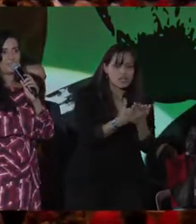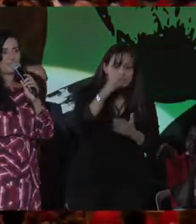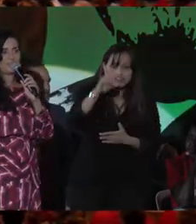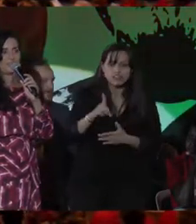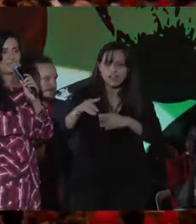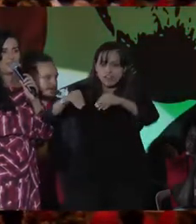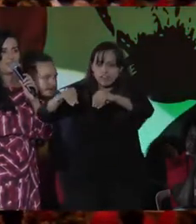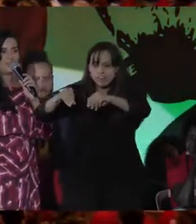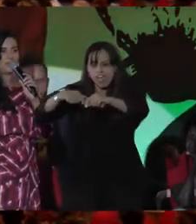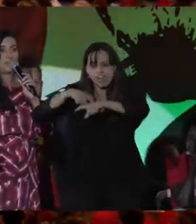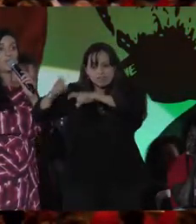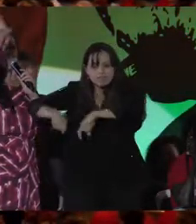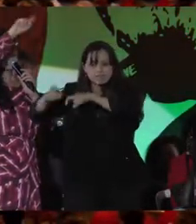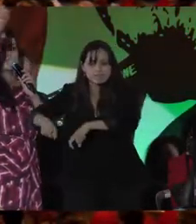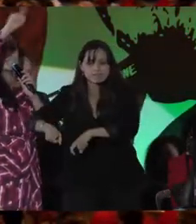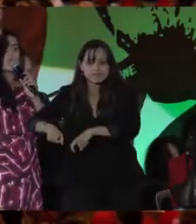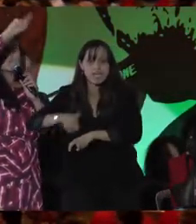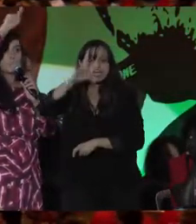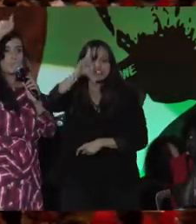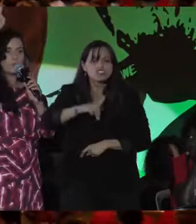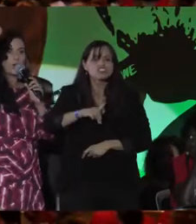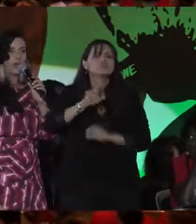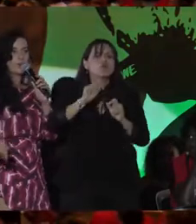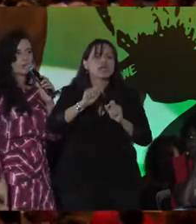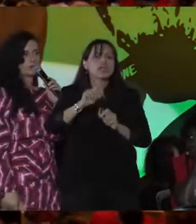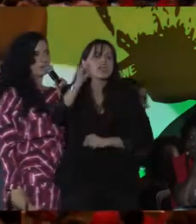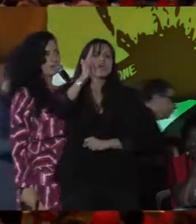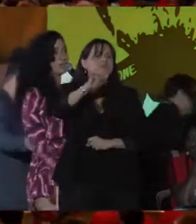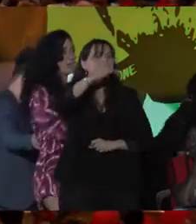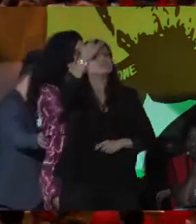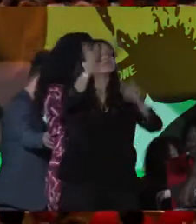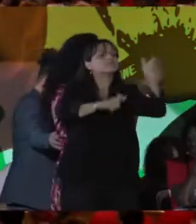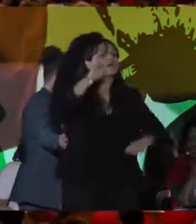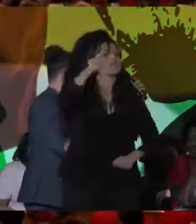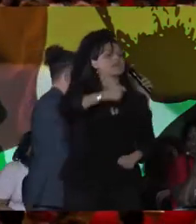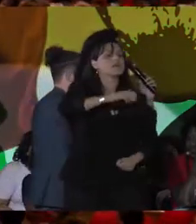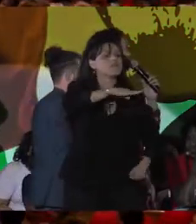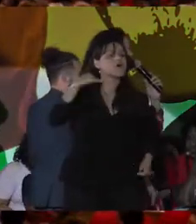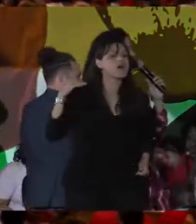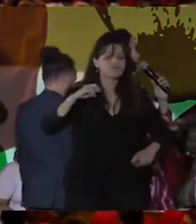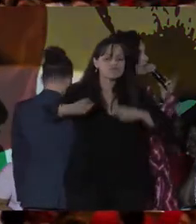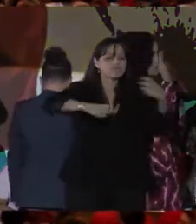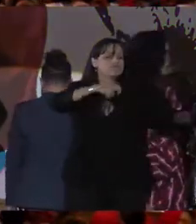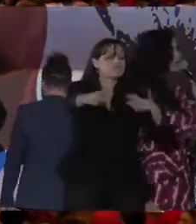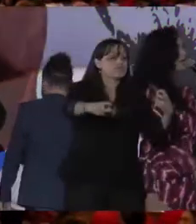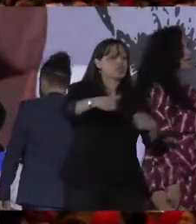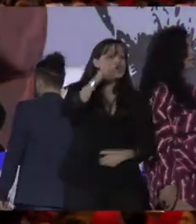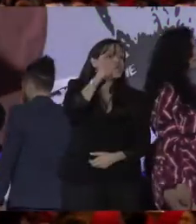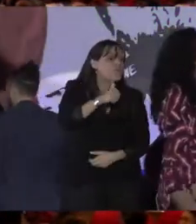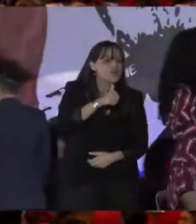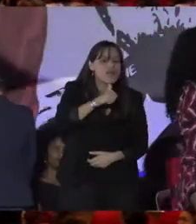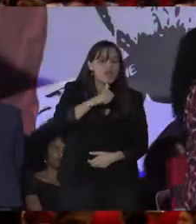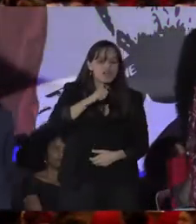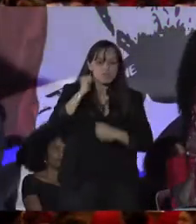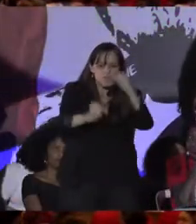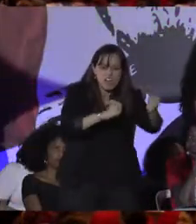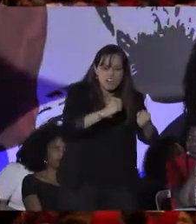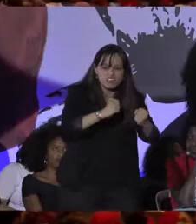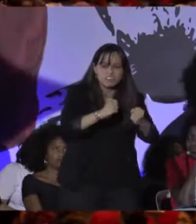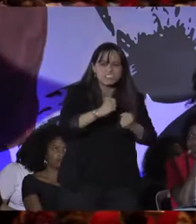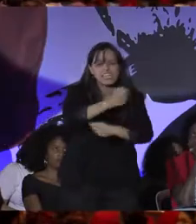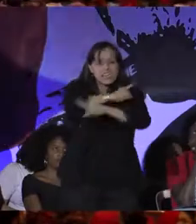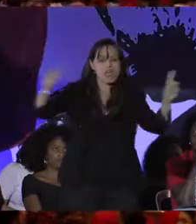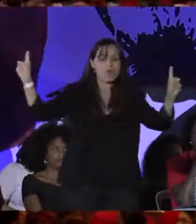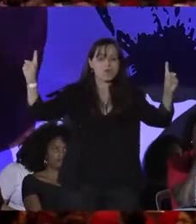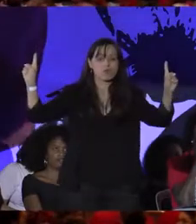terra, pelo não genocídio do povo negro, das mulheres, dos LGBTs. E